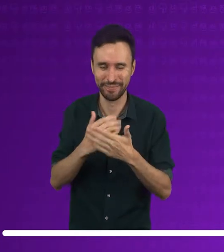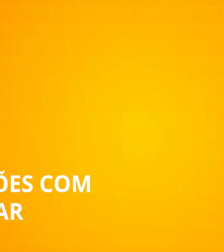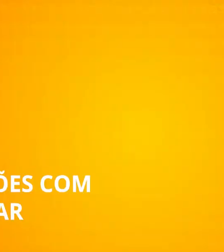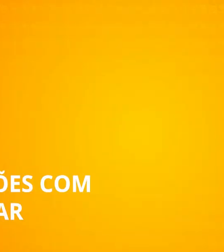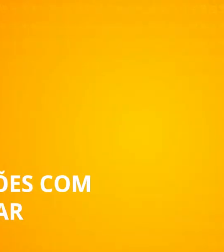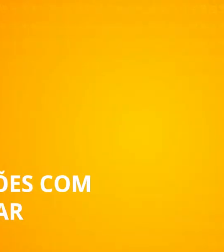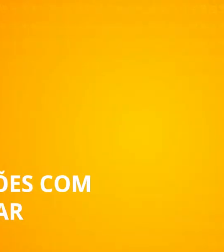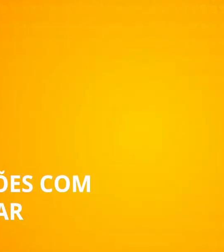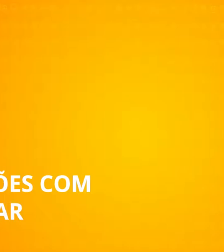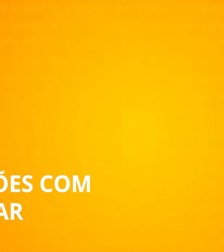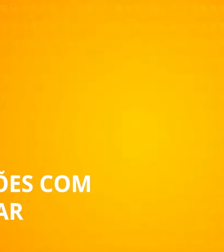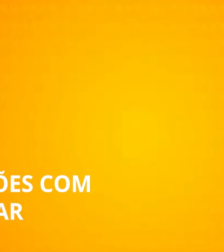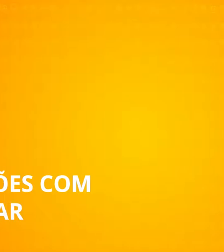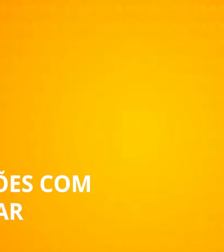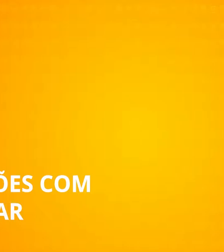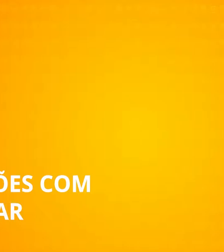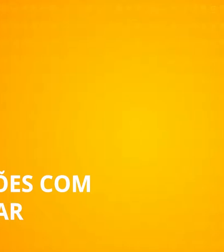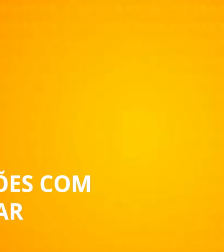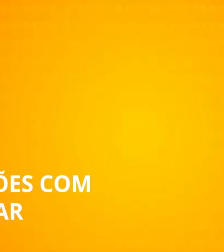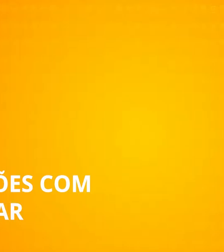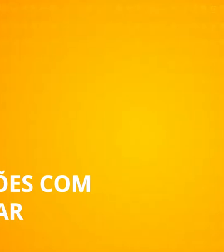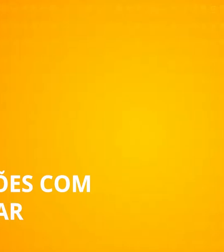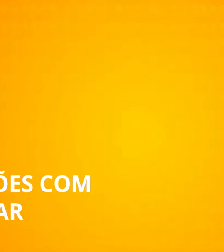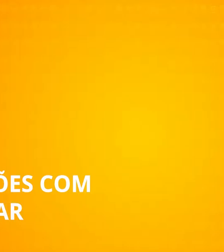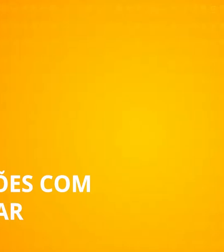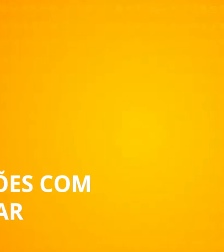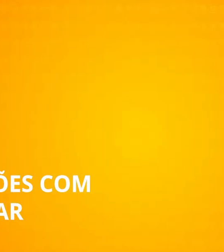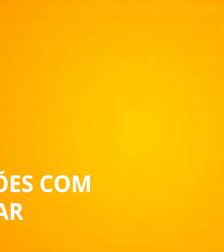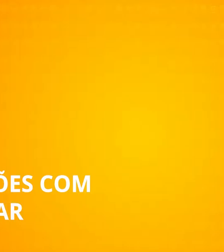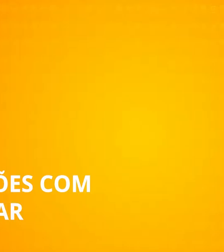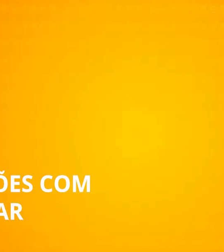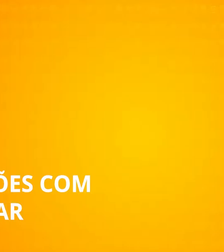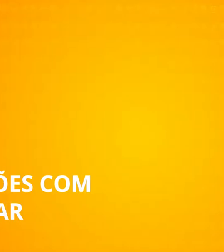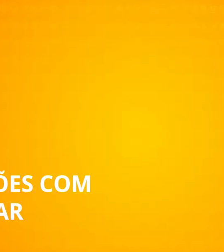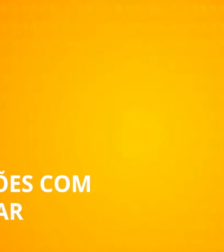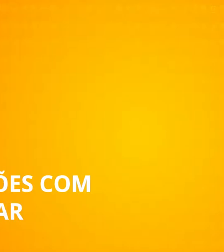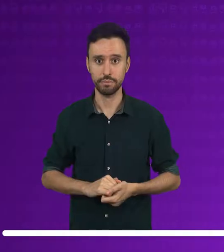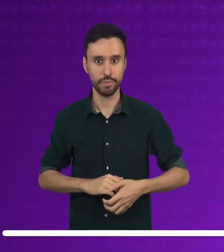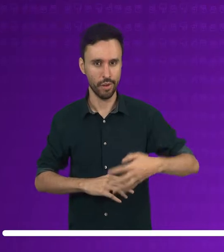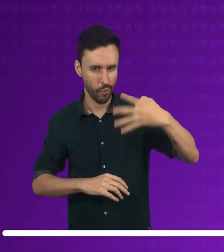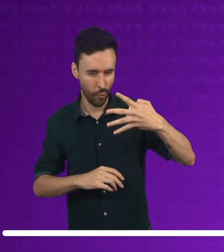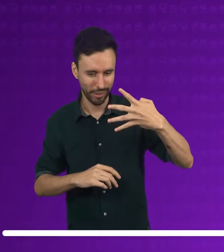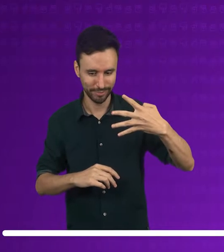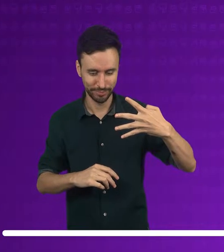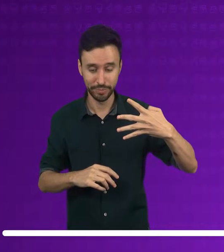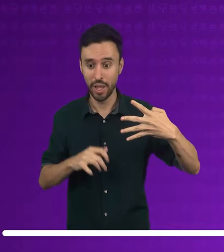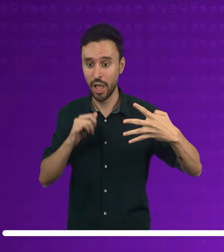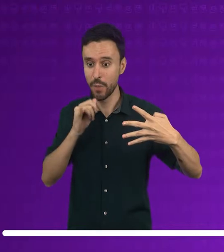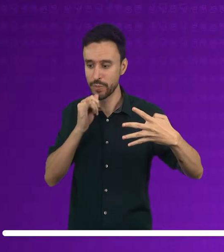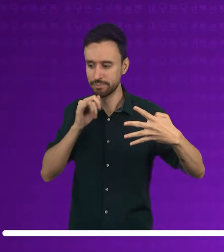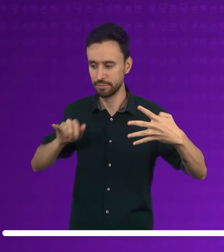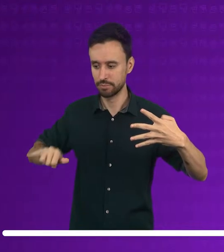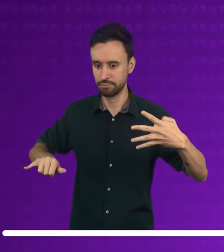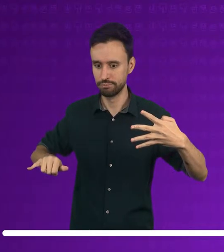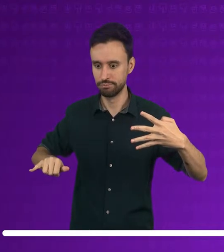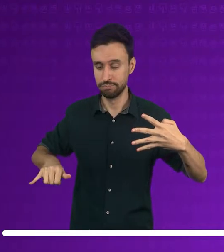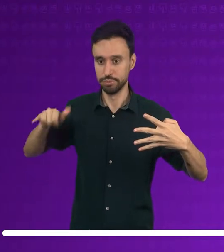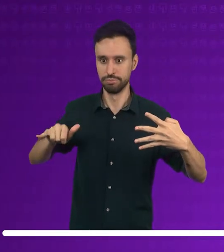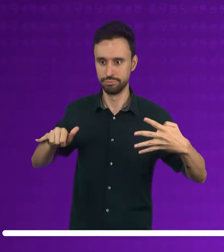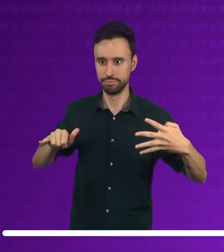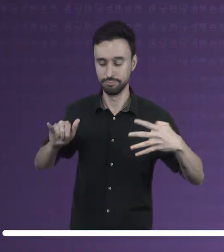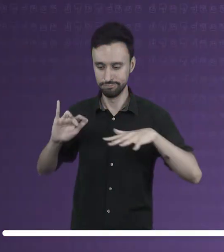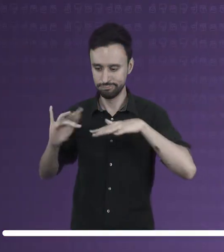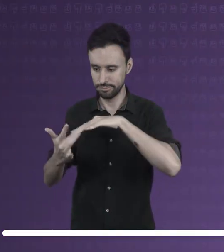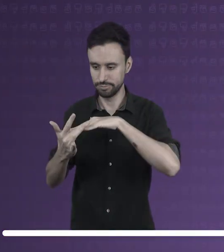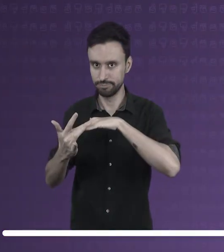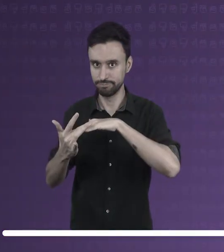adorar. Dica número 4. Evite distrações com o celular. Quem resiste a uma notificação na rede